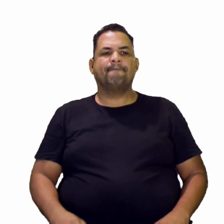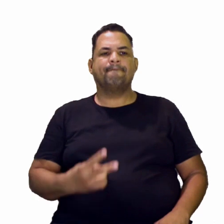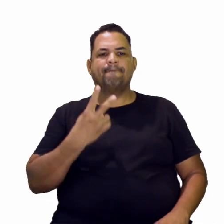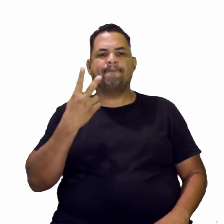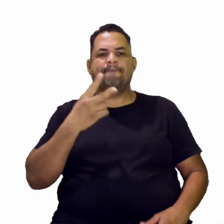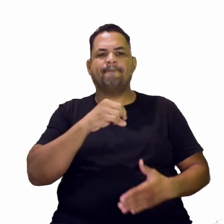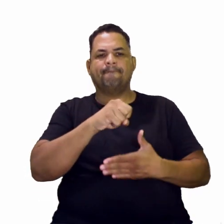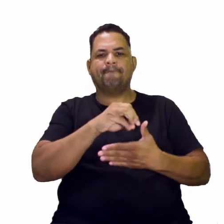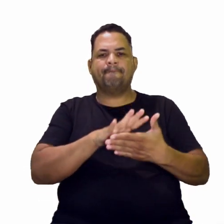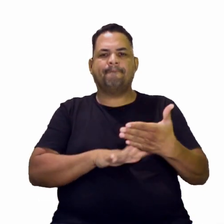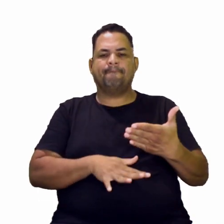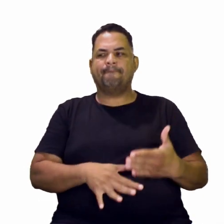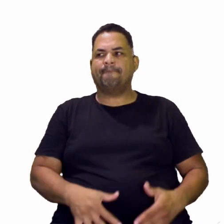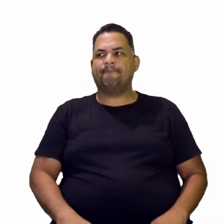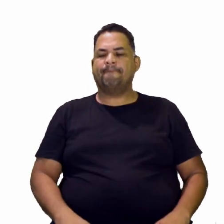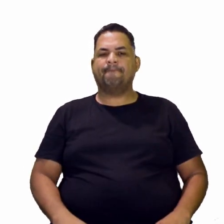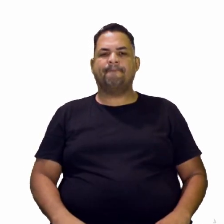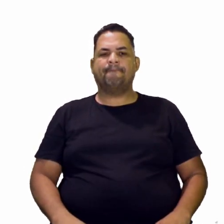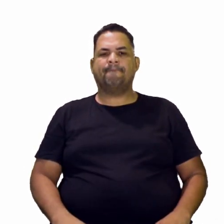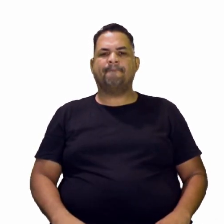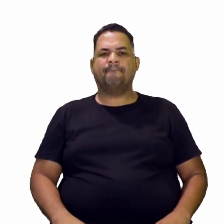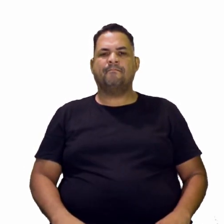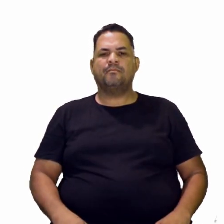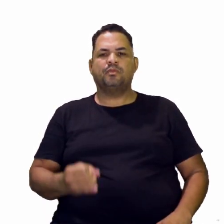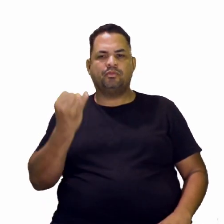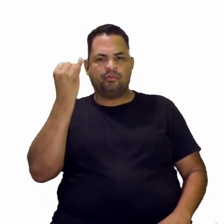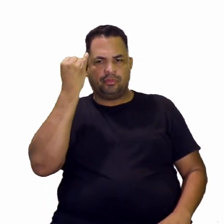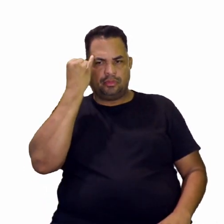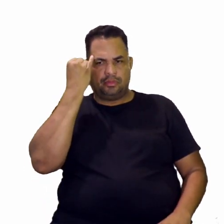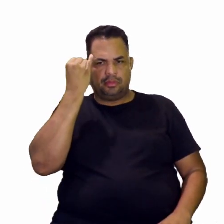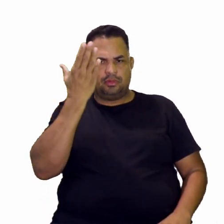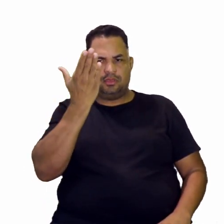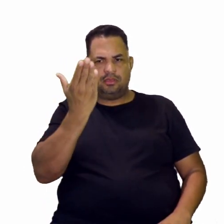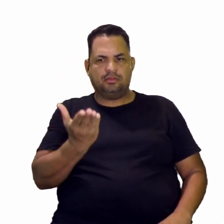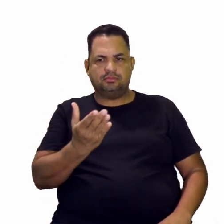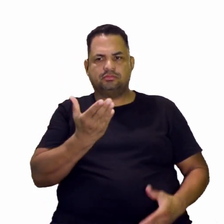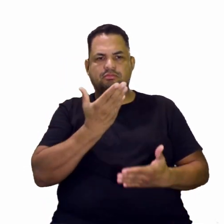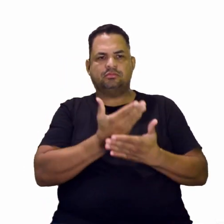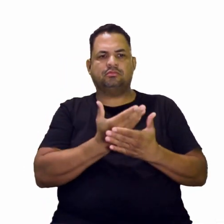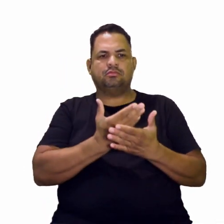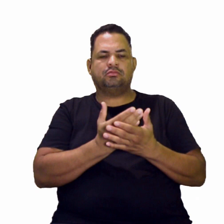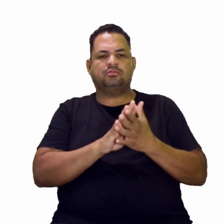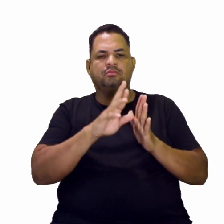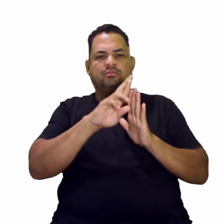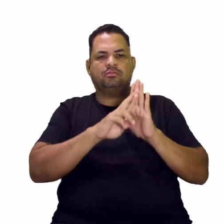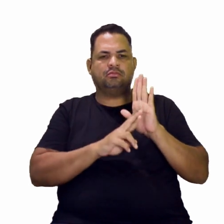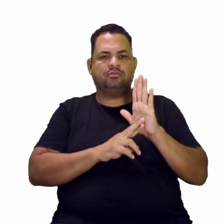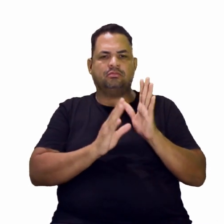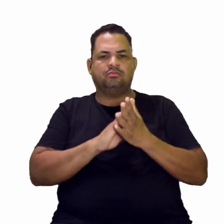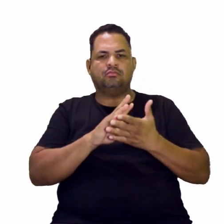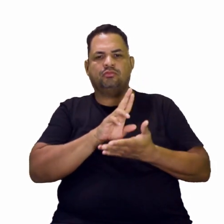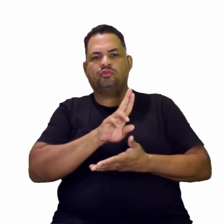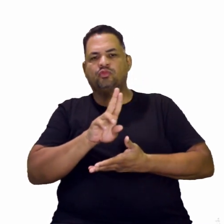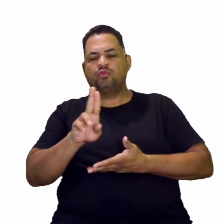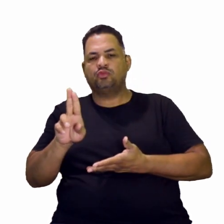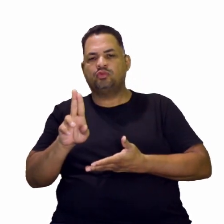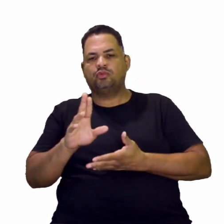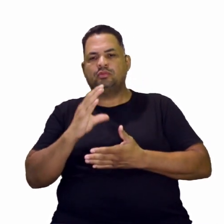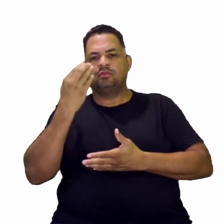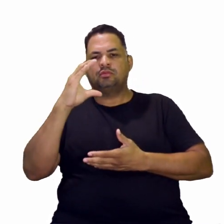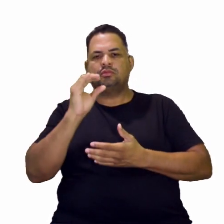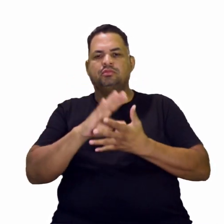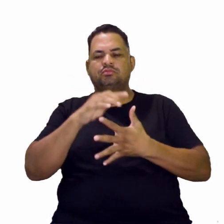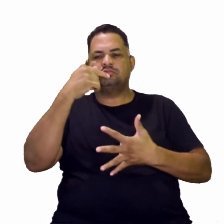Segunda questão. De acordo com as informações dadas na aula sobre as regras quanto ao nome científico de